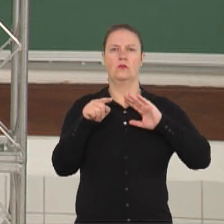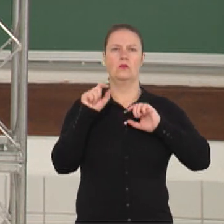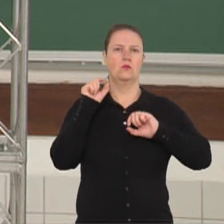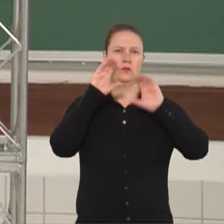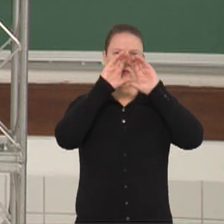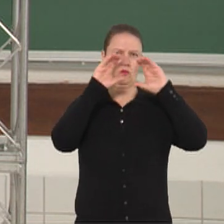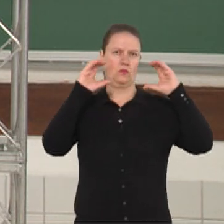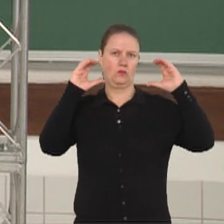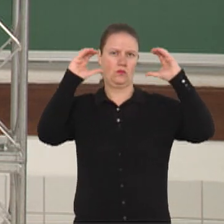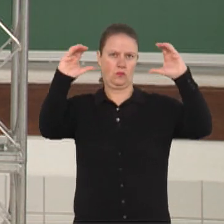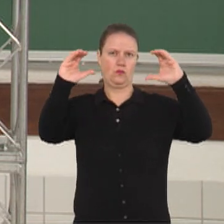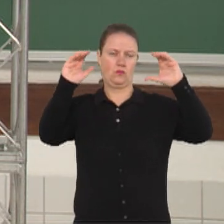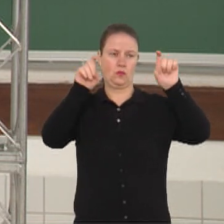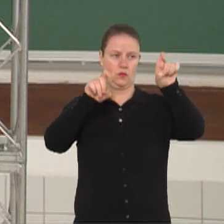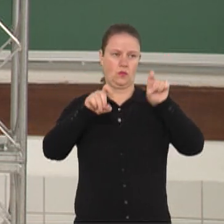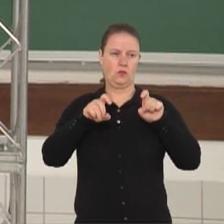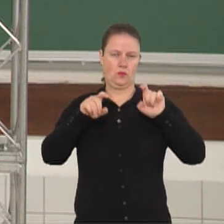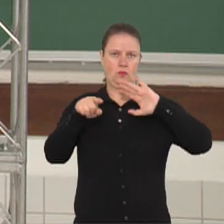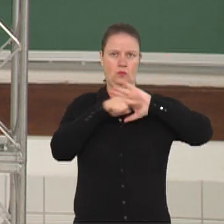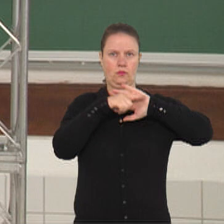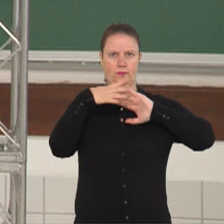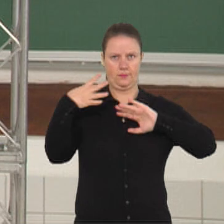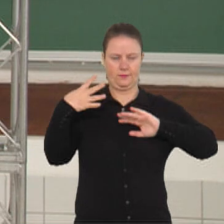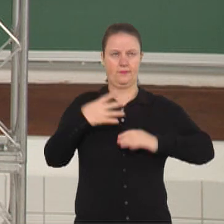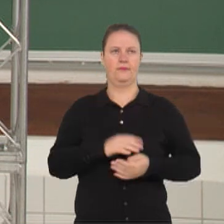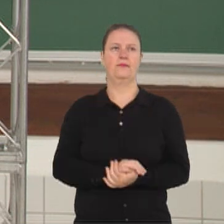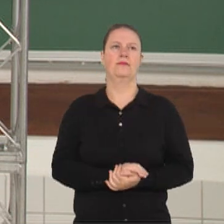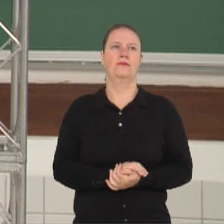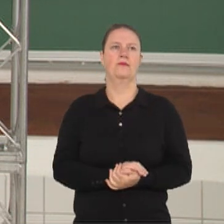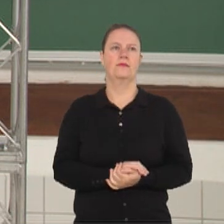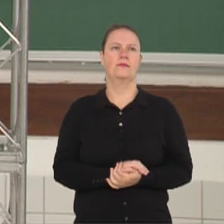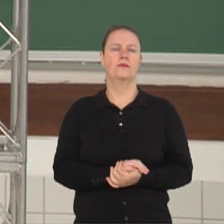na função x vale menos 4.